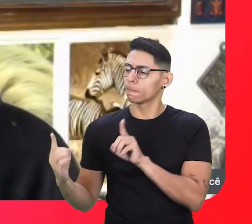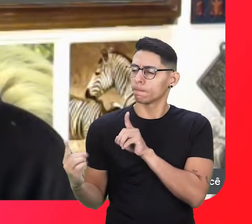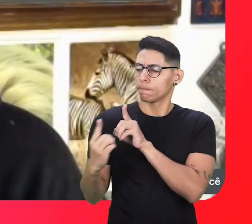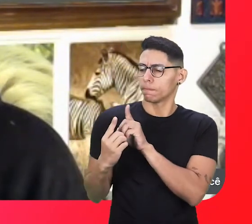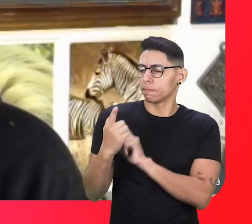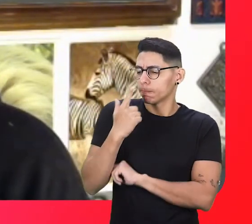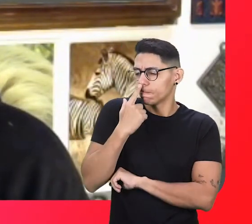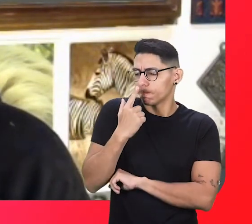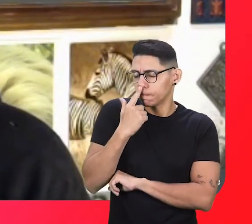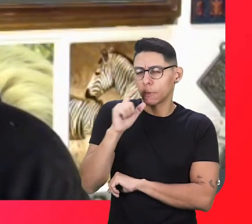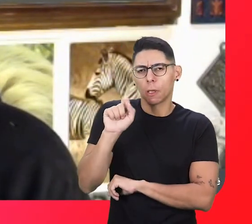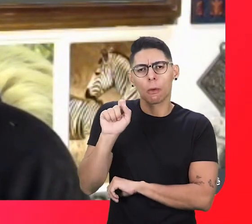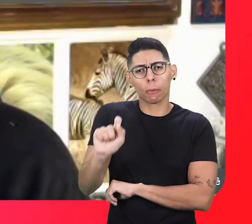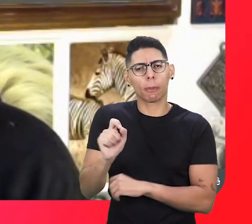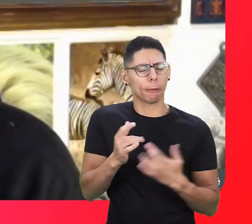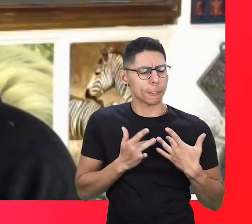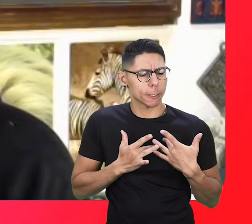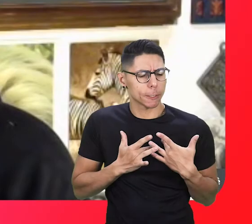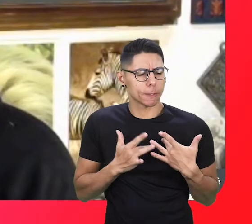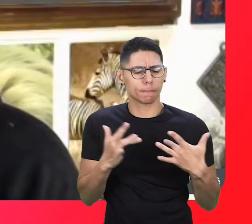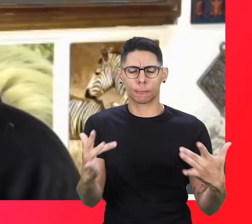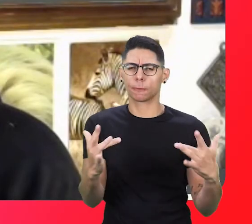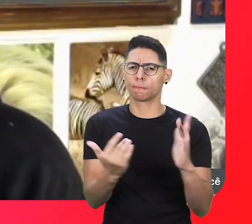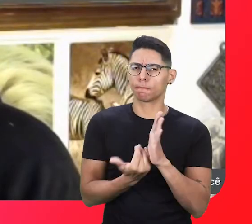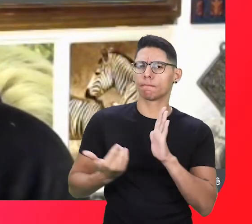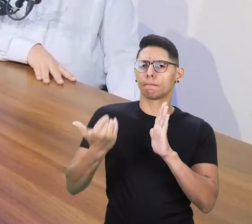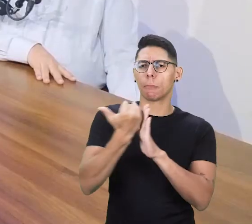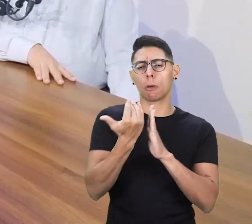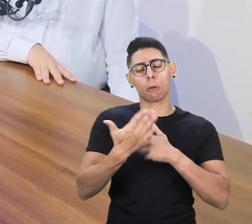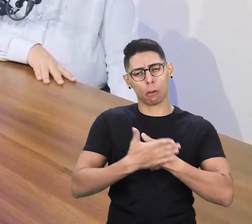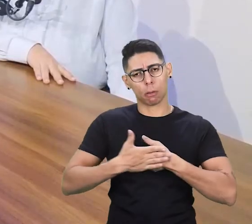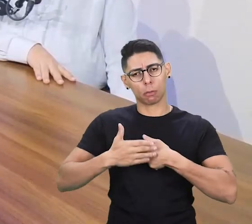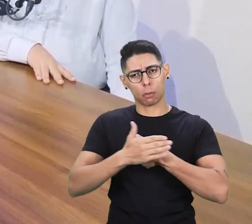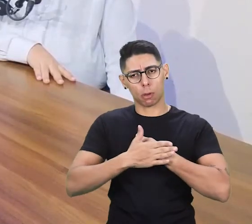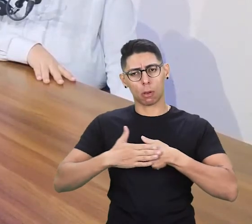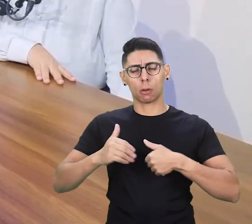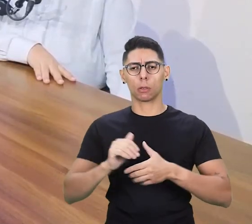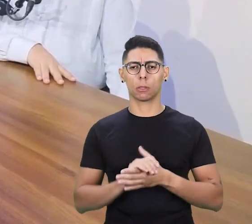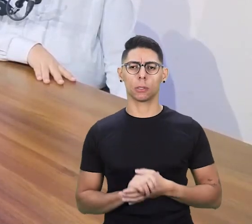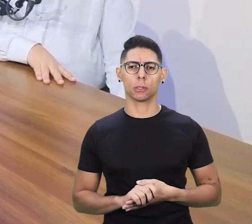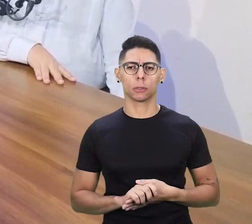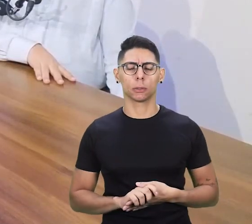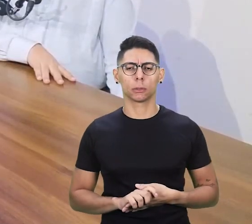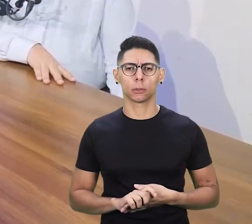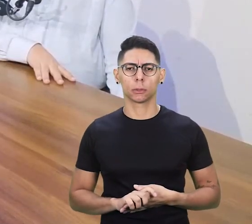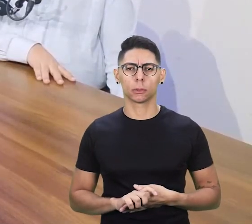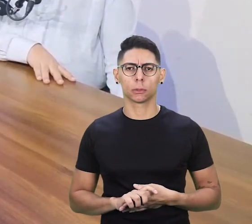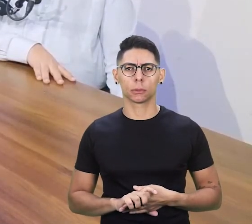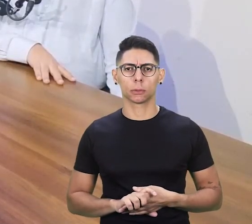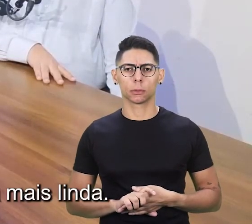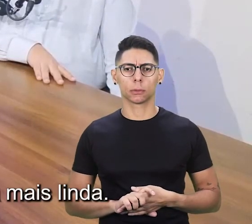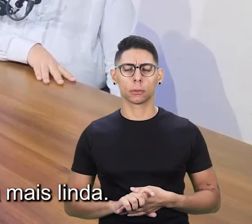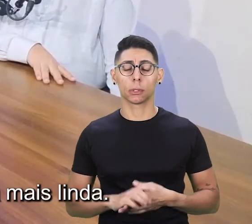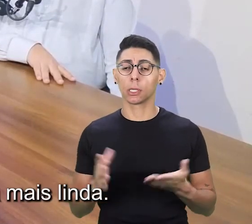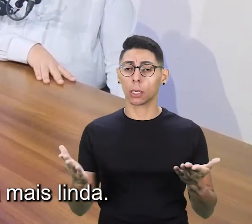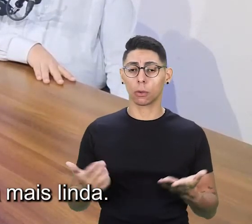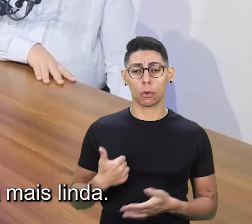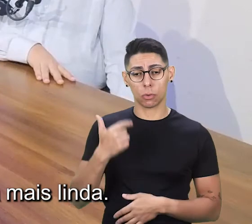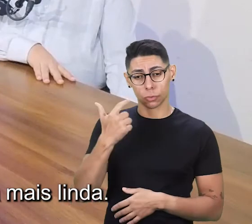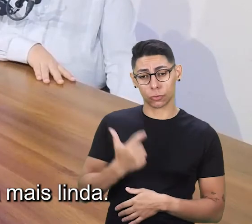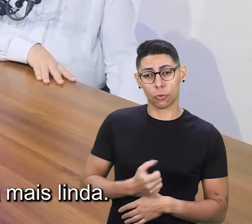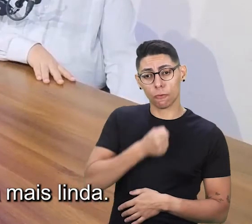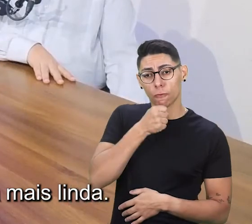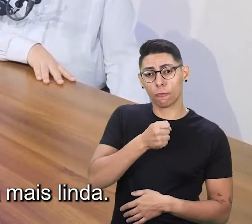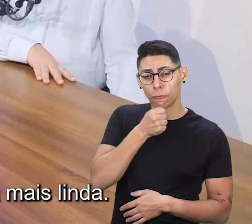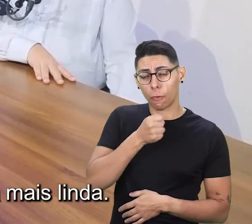é de uma extrema generosidade, um extremo carinho. Eu, E eu, agora que eu ela me tive. deu, ela me Eu fez tive avó, né? Ela e o Rafa me